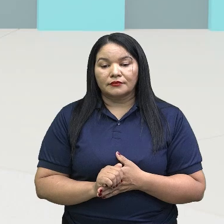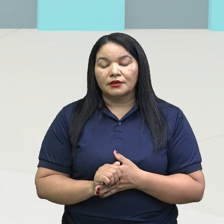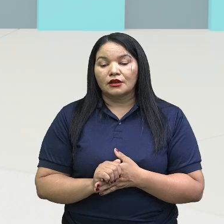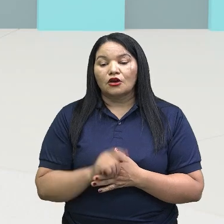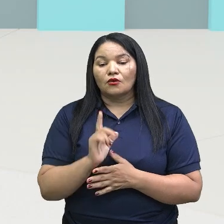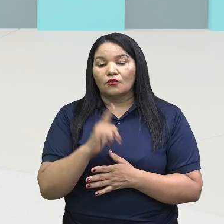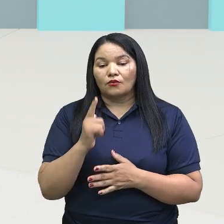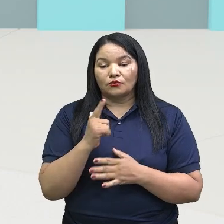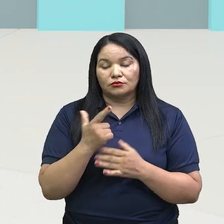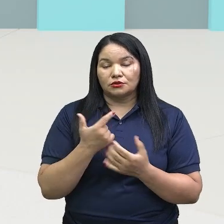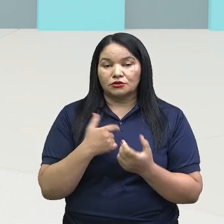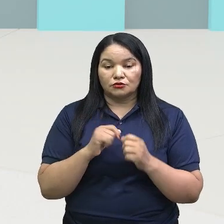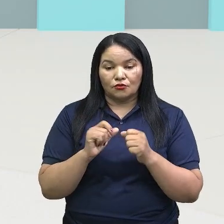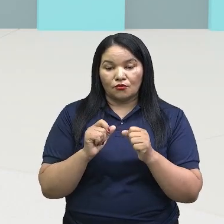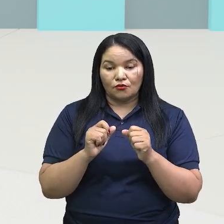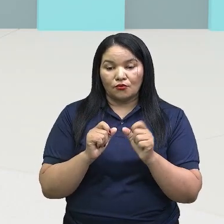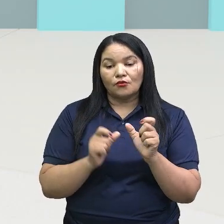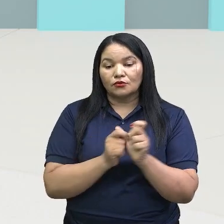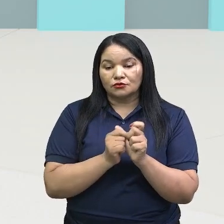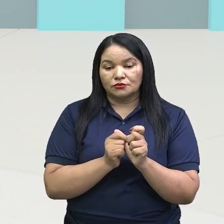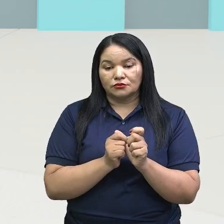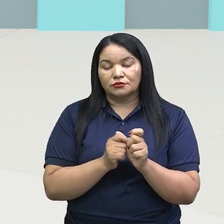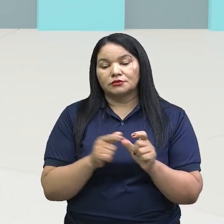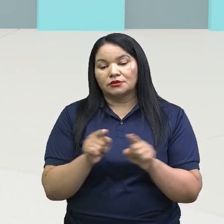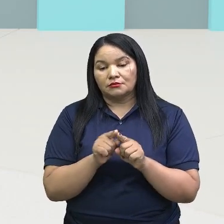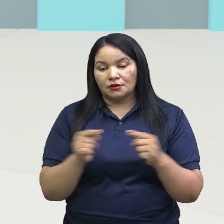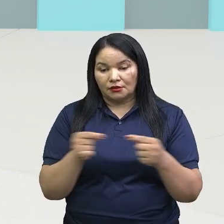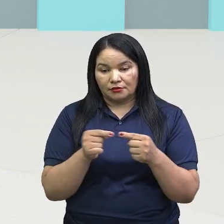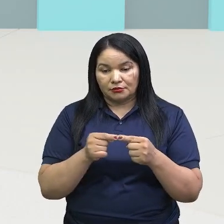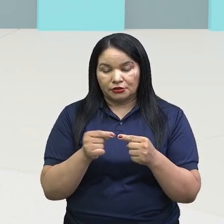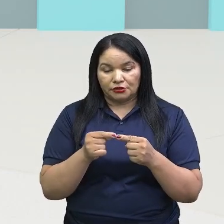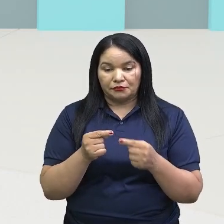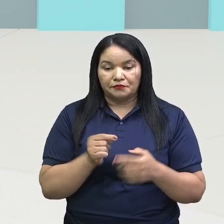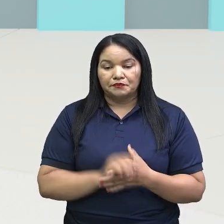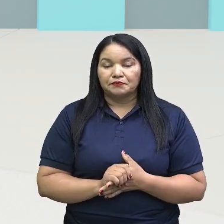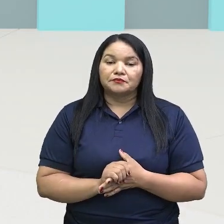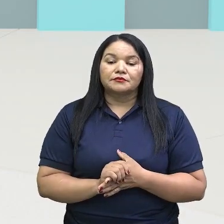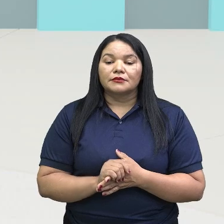outras conjunções também para essa mesma